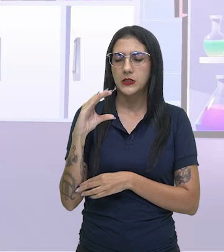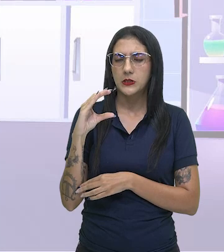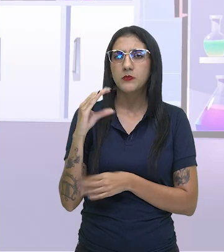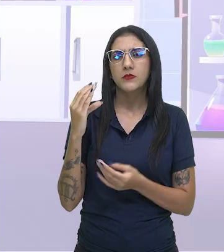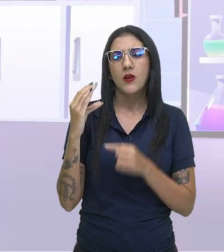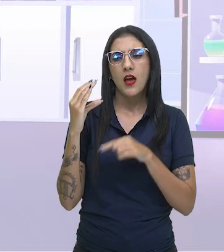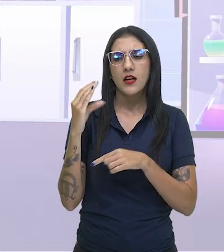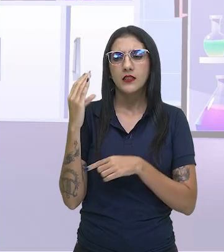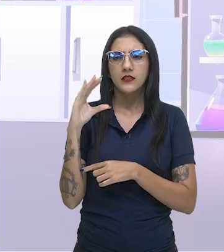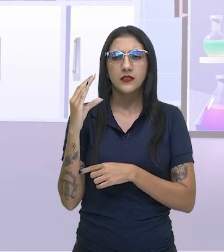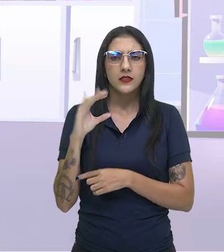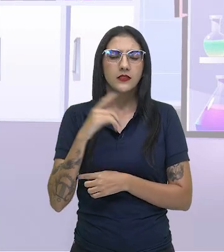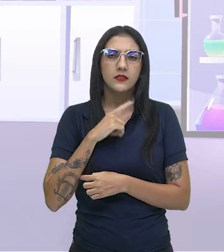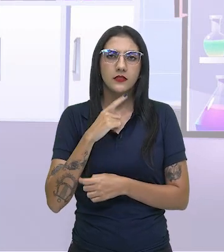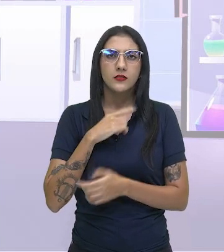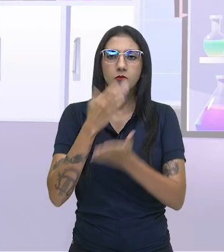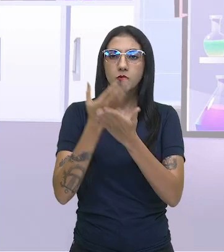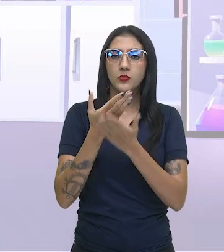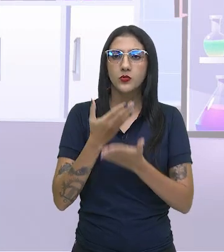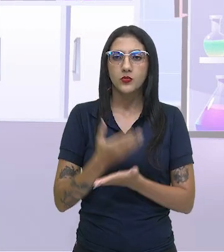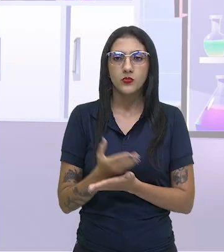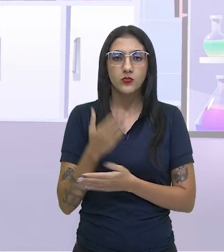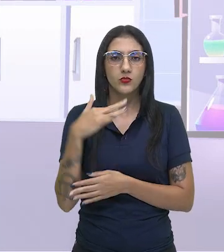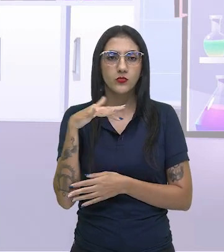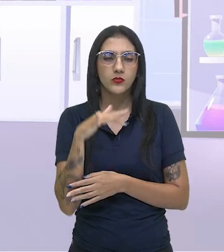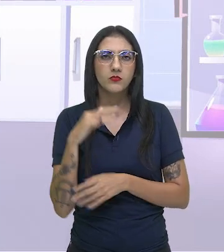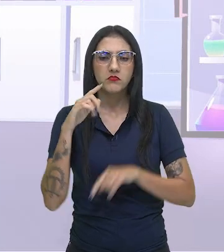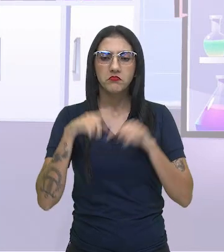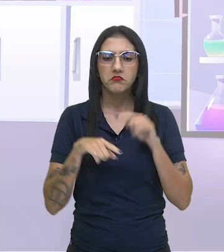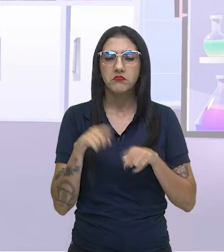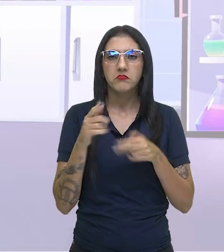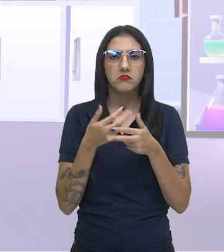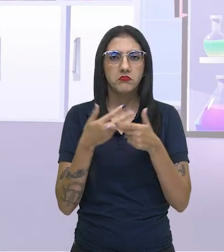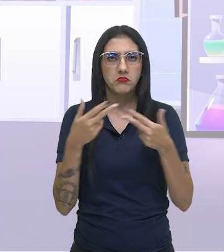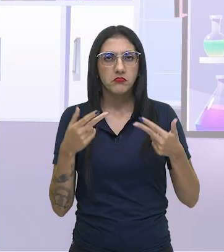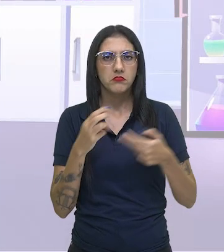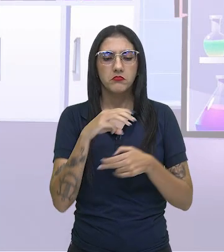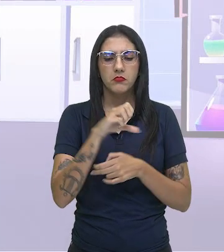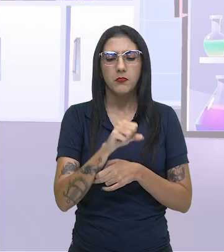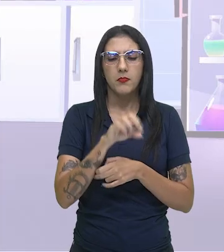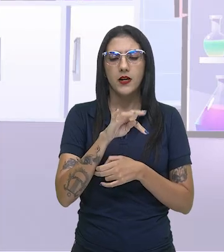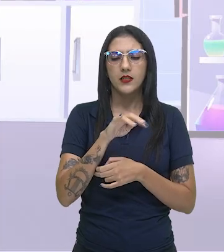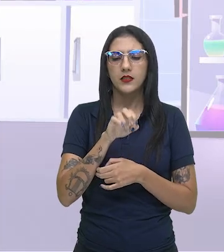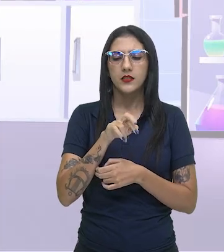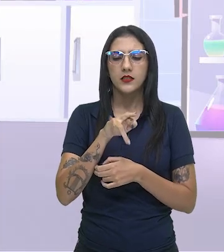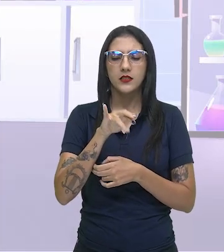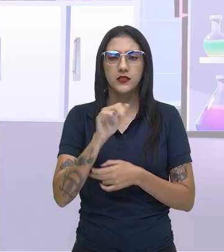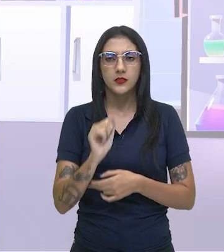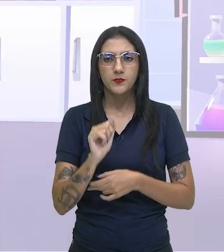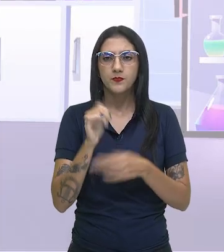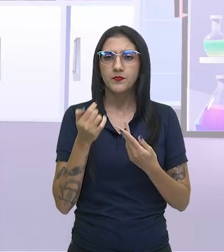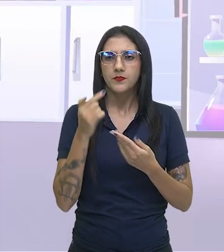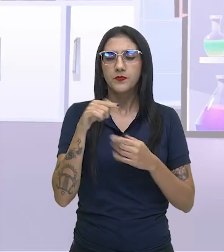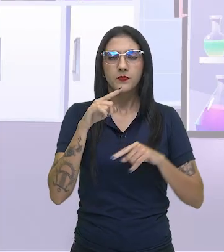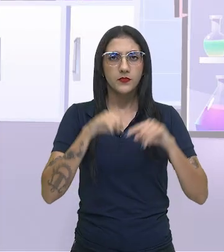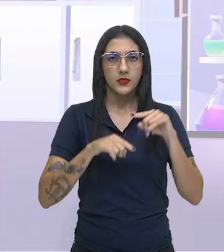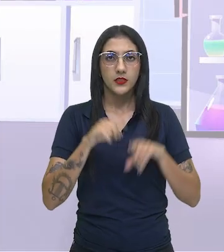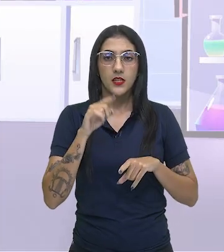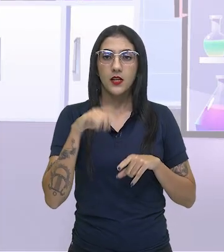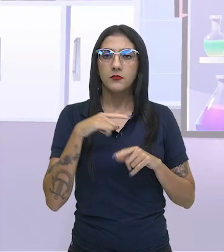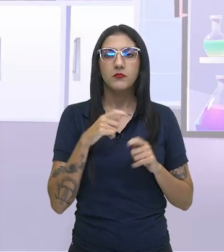ciência, ela faz o estudo da matéria. A matéria, ela pode